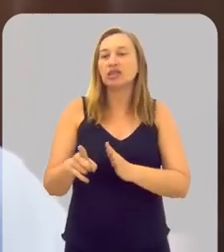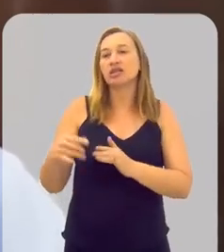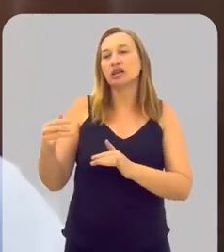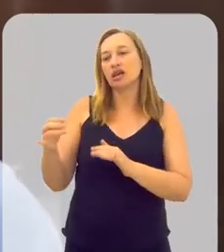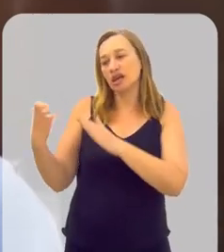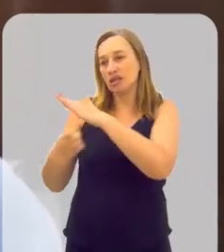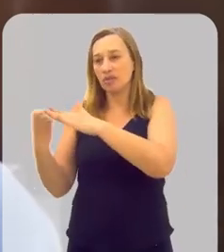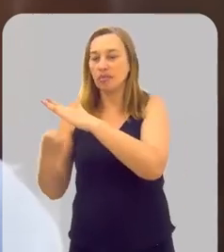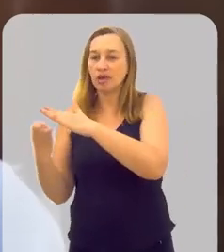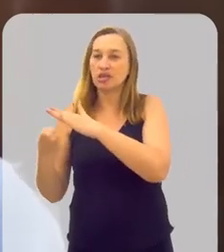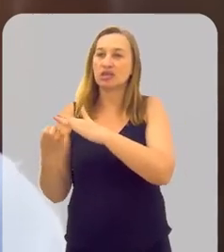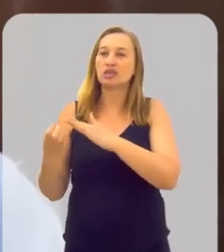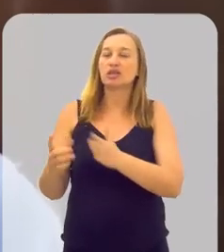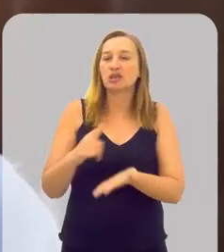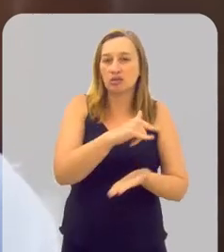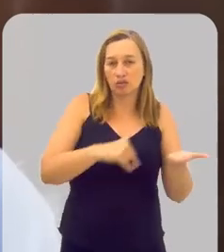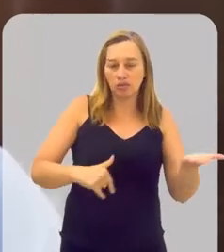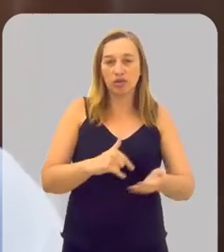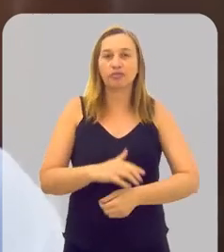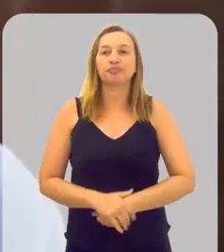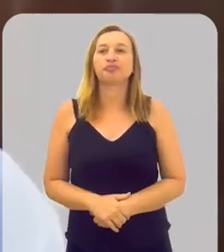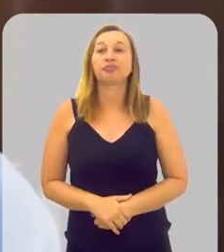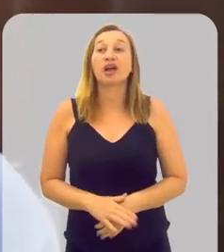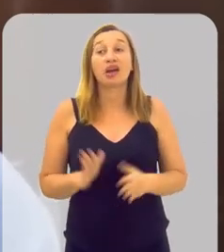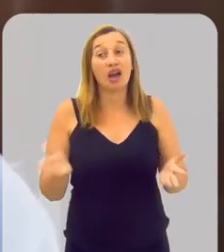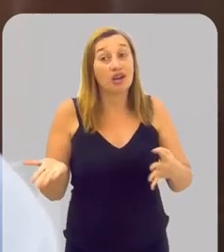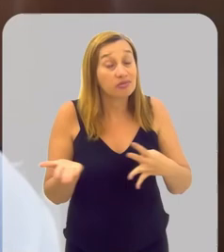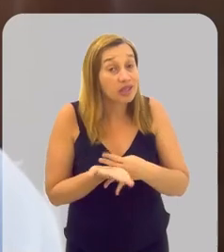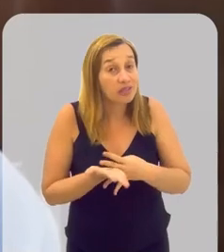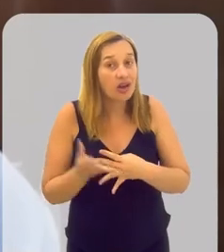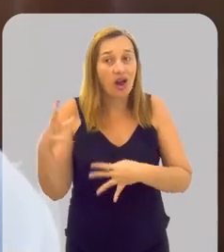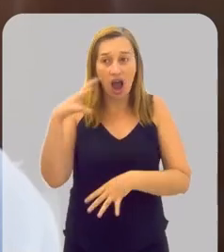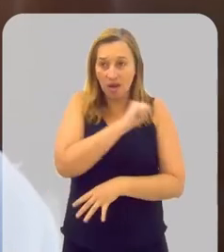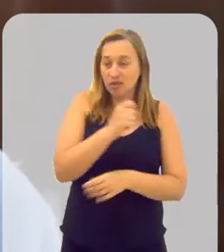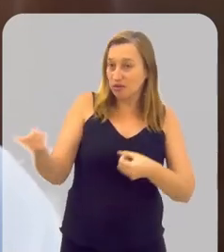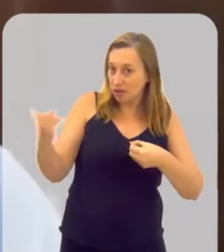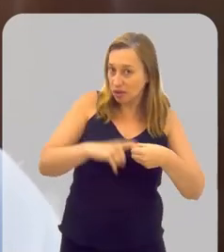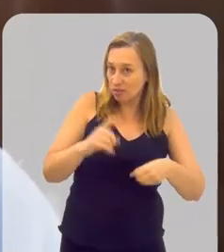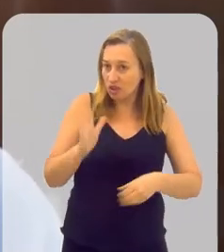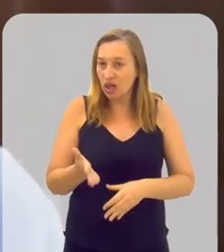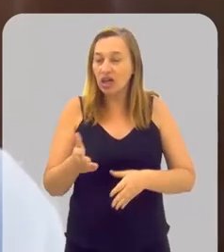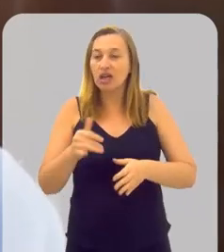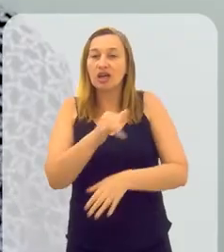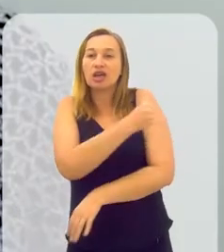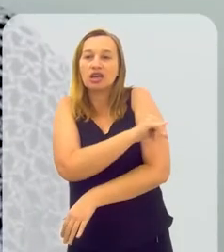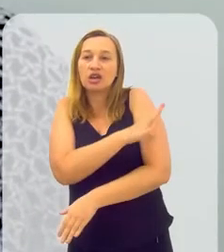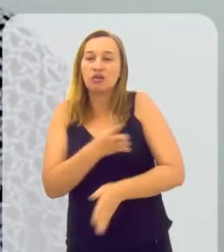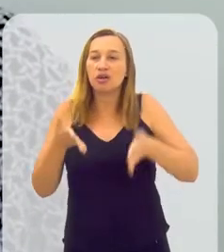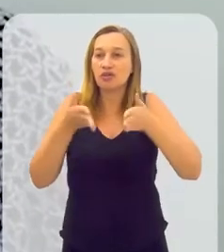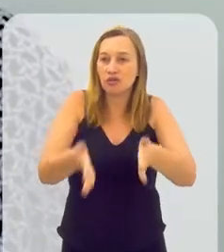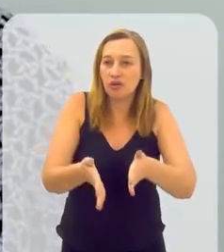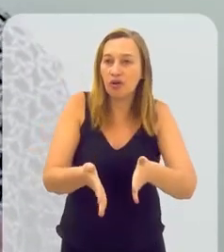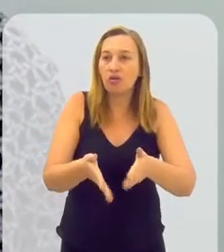informações técnicas, as análises que as empresas trazem no documento. A gente vai